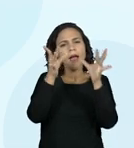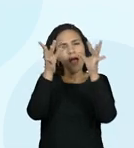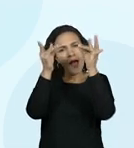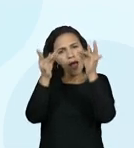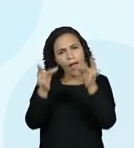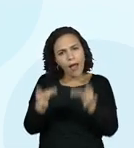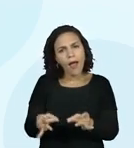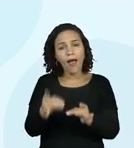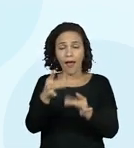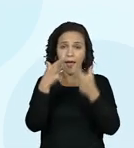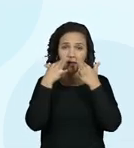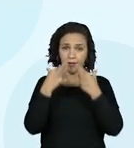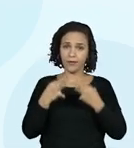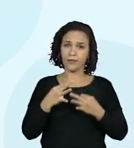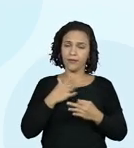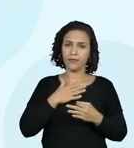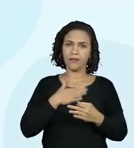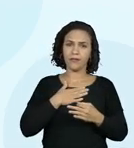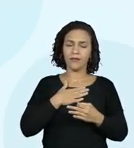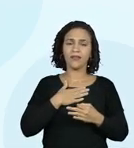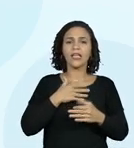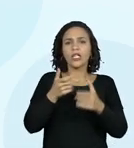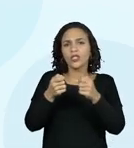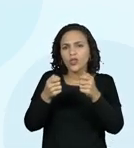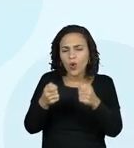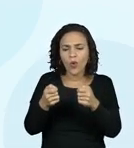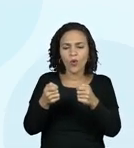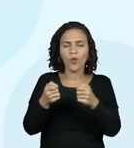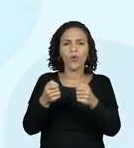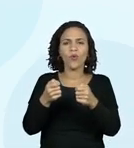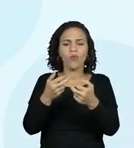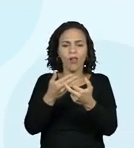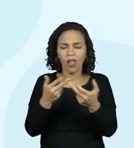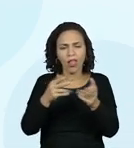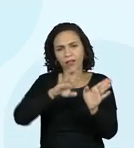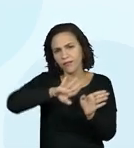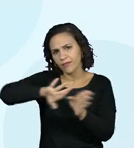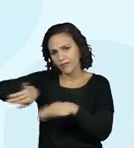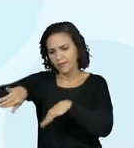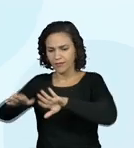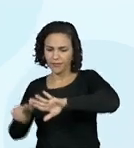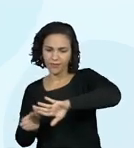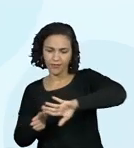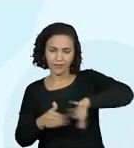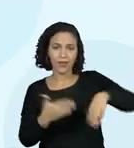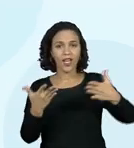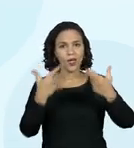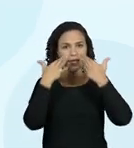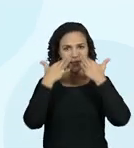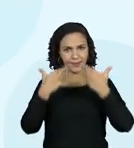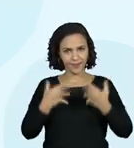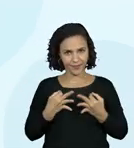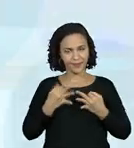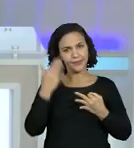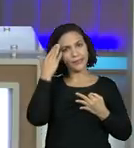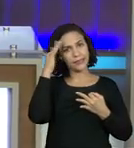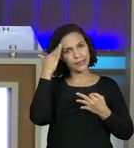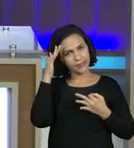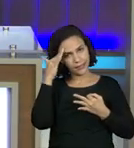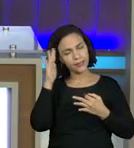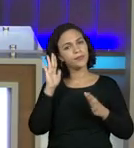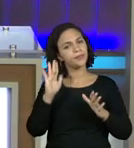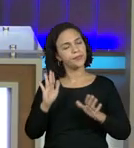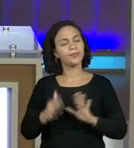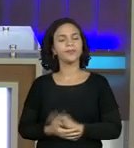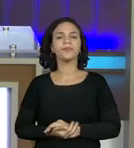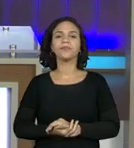e, turma, esquece jogo agora, tá bem? A geometria envolve no jogo, sim, mas não é o momento, tá? Foca no